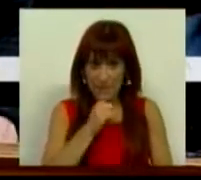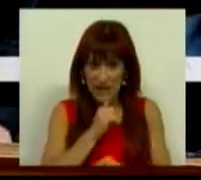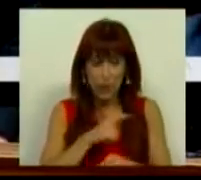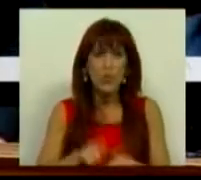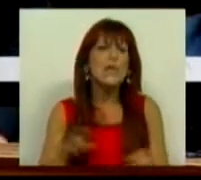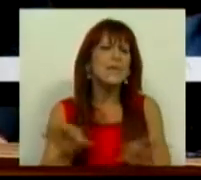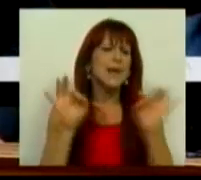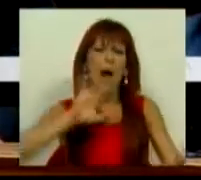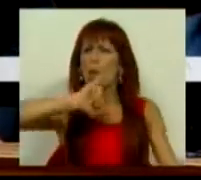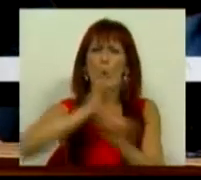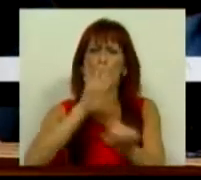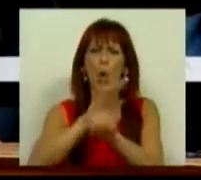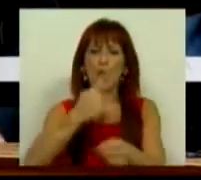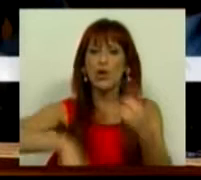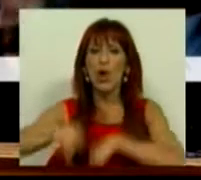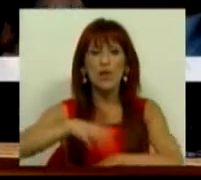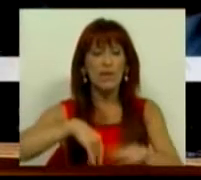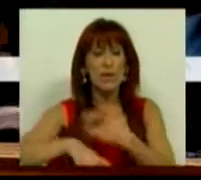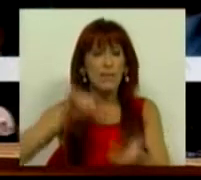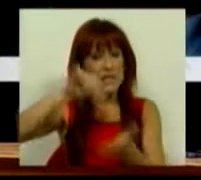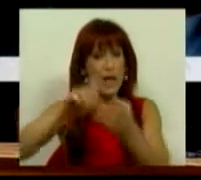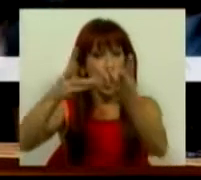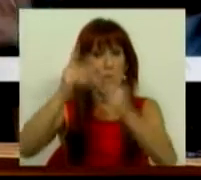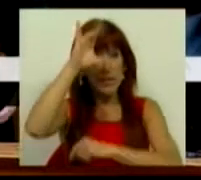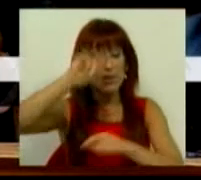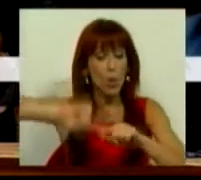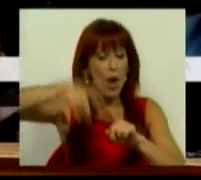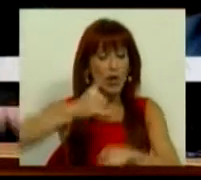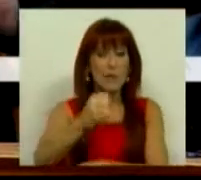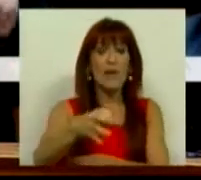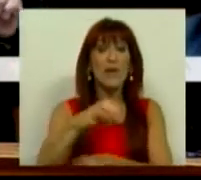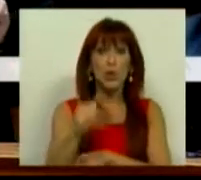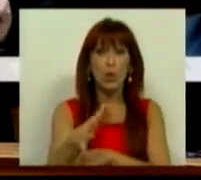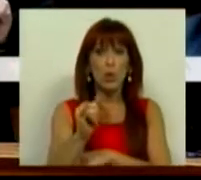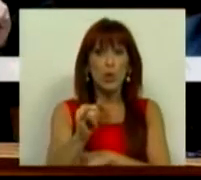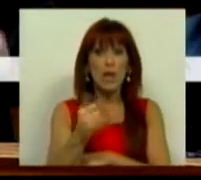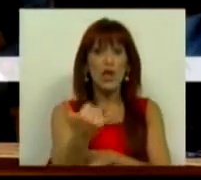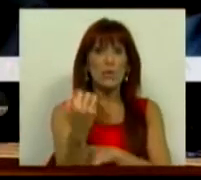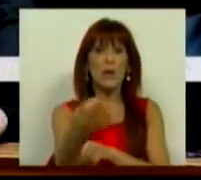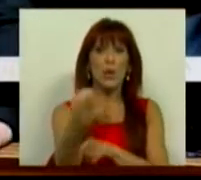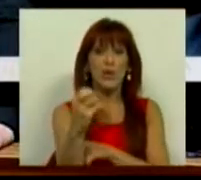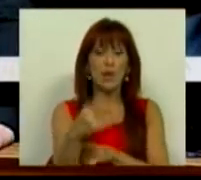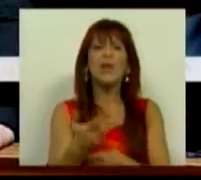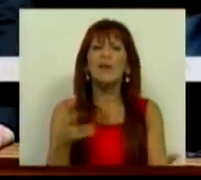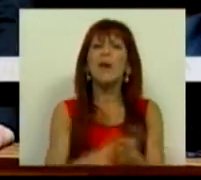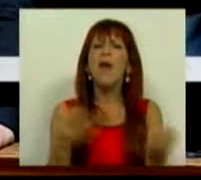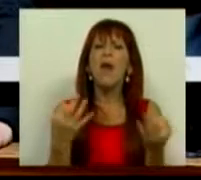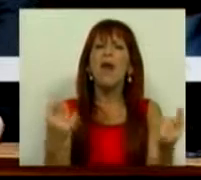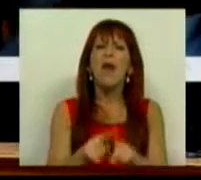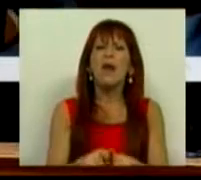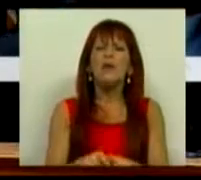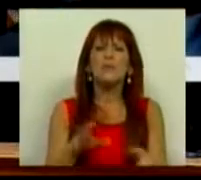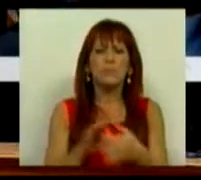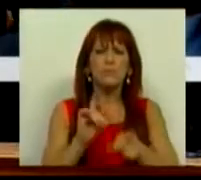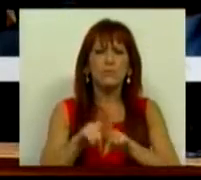medida. Assim como outras que nós fizemos em sede de Orçamento de Estado para 2002 e para 2013. E é verdade que, no que